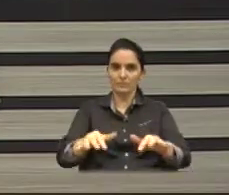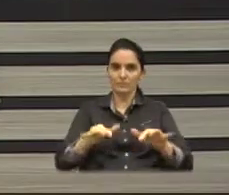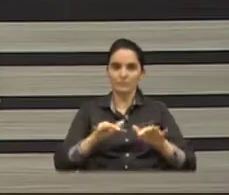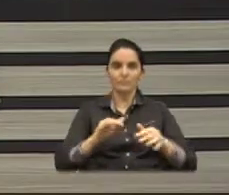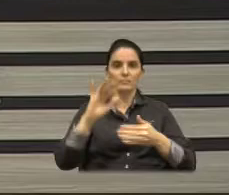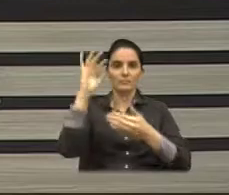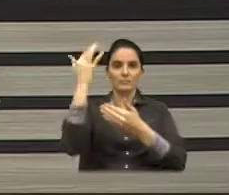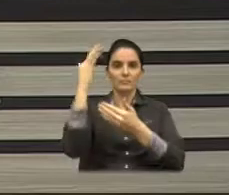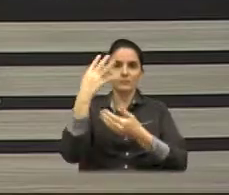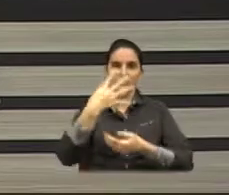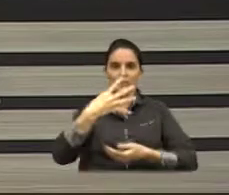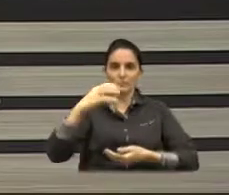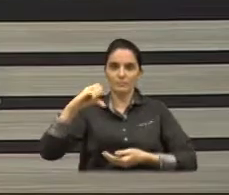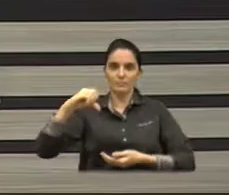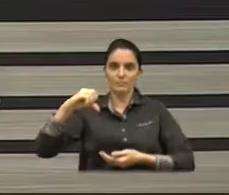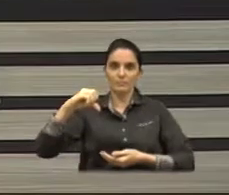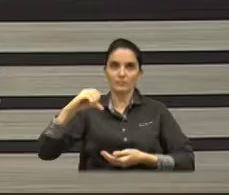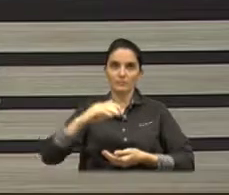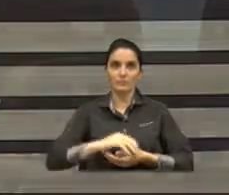aplauso